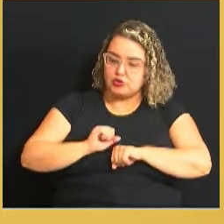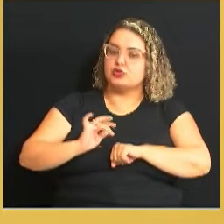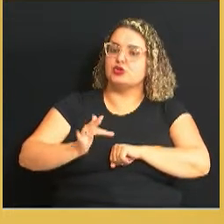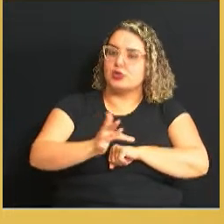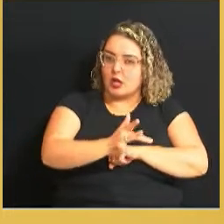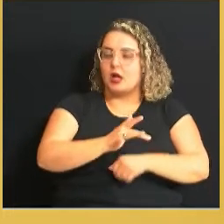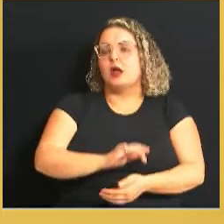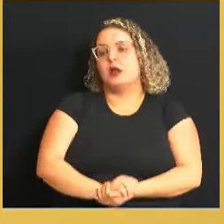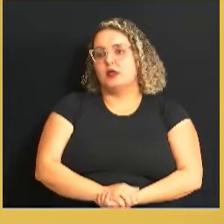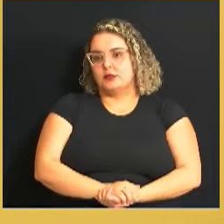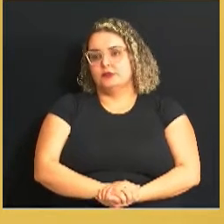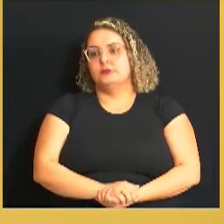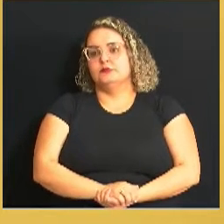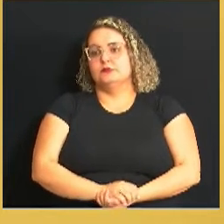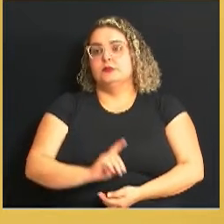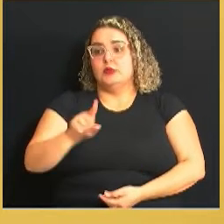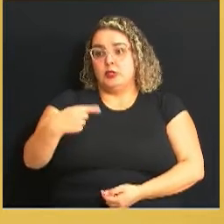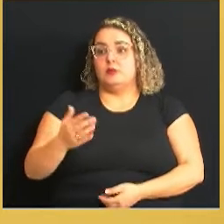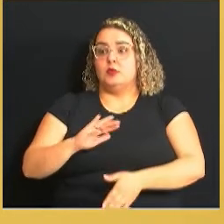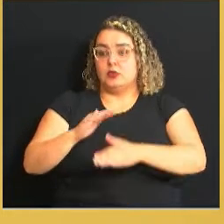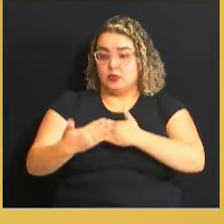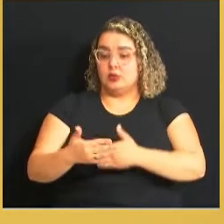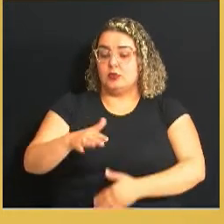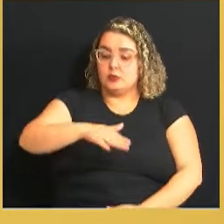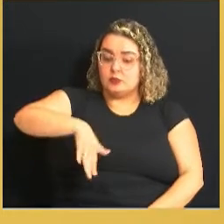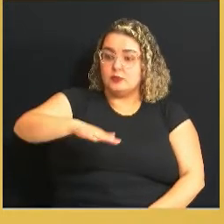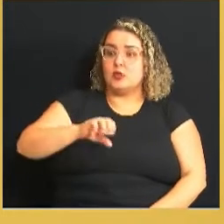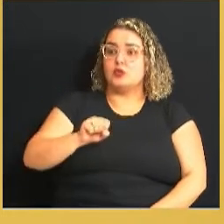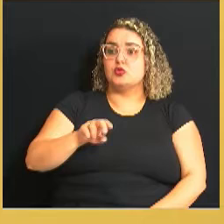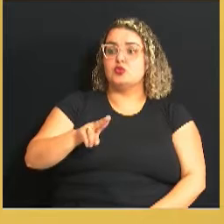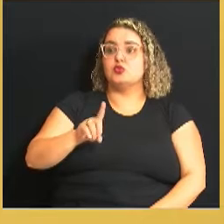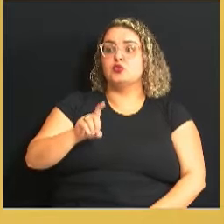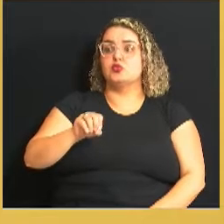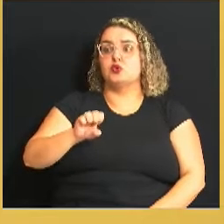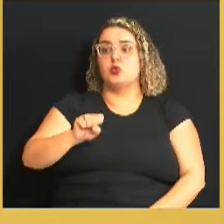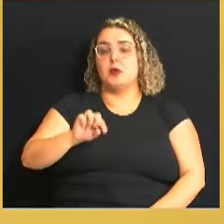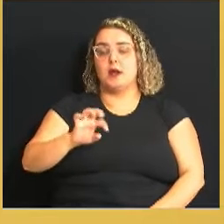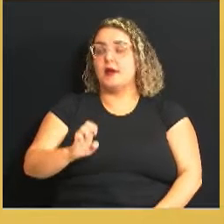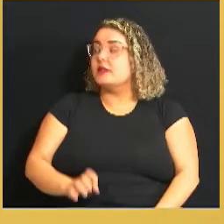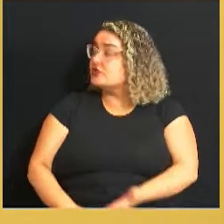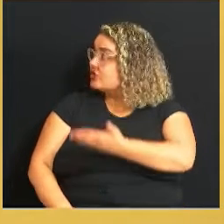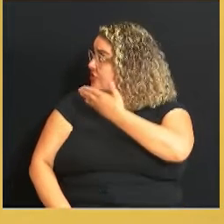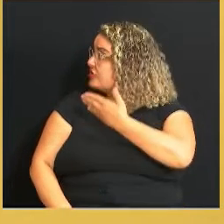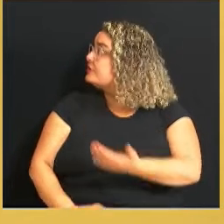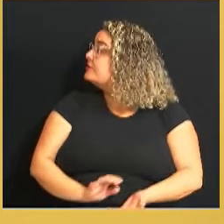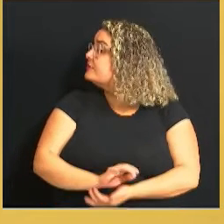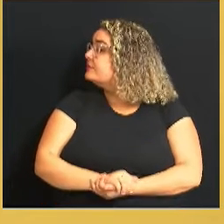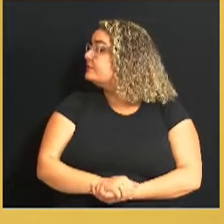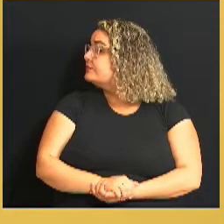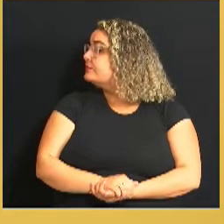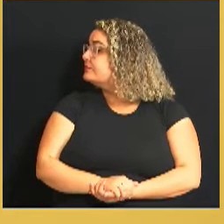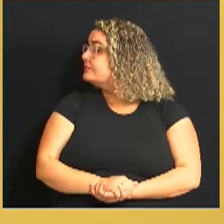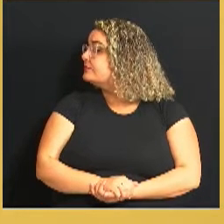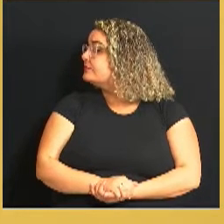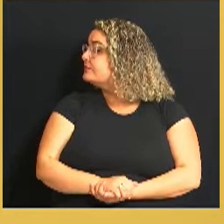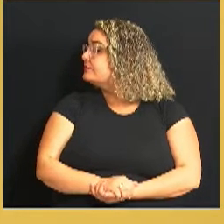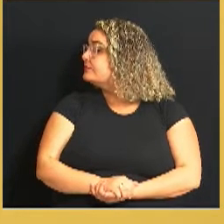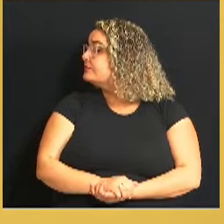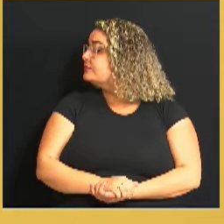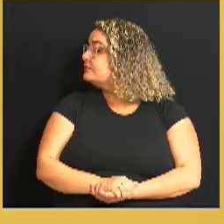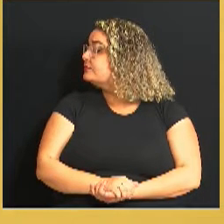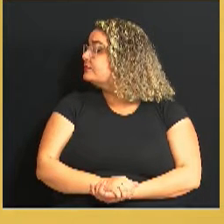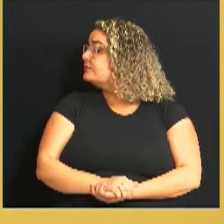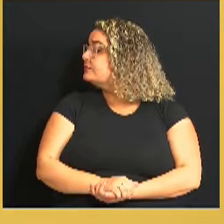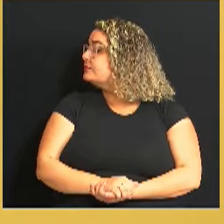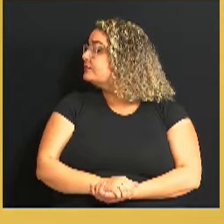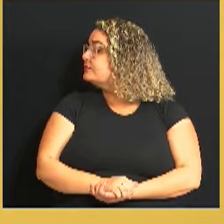Depois nós temos a próxima região, vamos lá, a sudoeste. Jardim Amoreiras, Jardim Cristina, Recanto do Sol 1 e